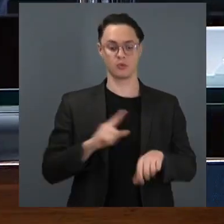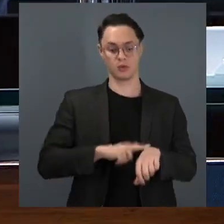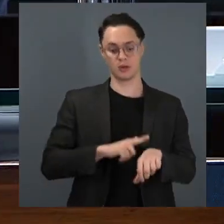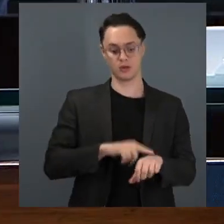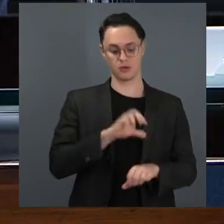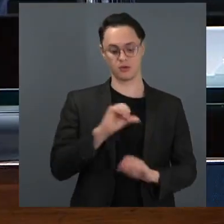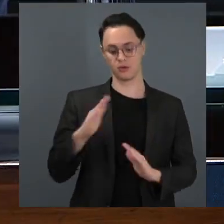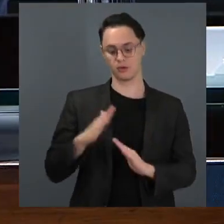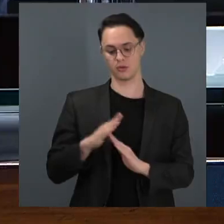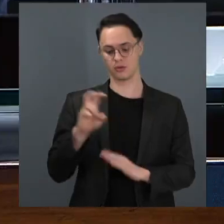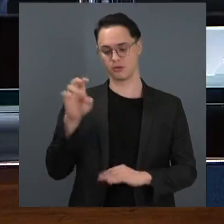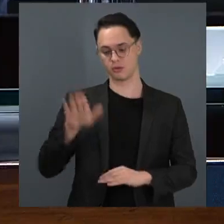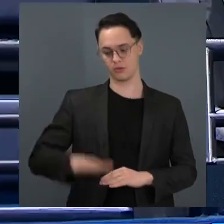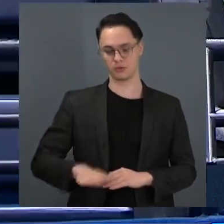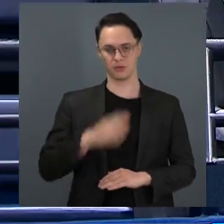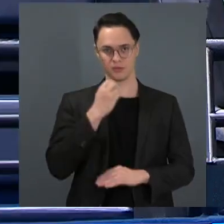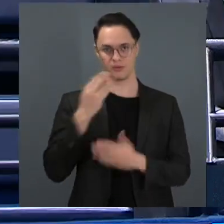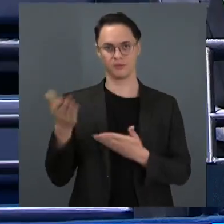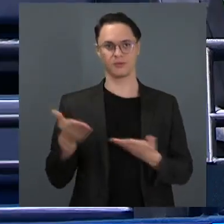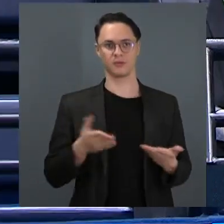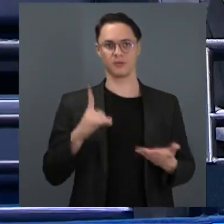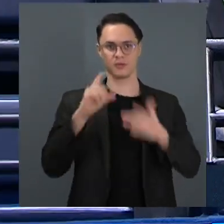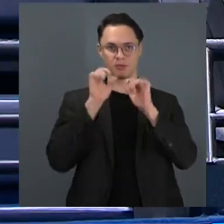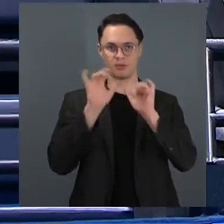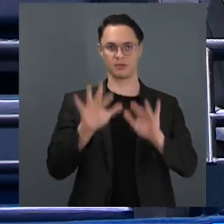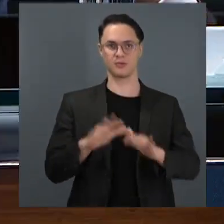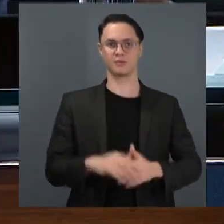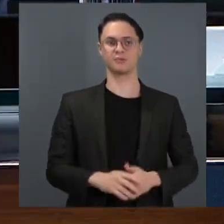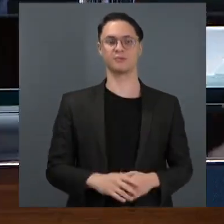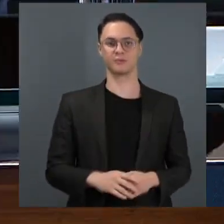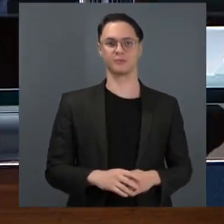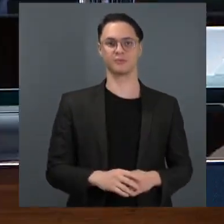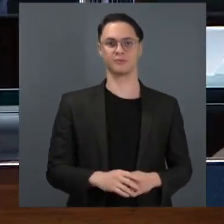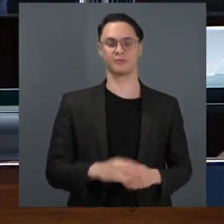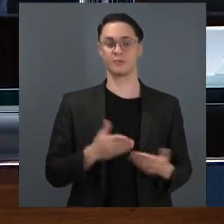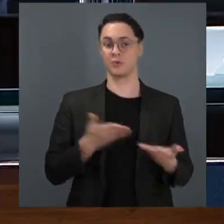17 horas. Sejam muito bem-vindos. Deus os abençoe. Senador Confúcio, por favor. Senhor presidente,